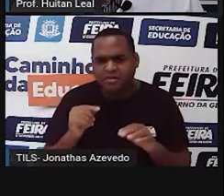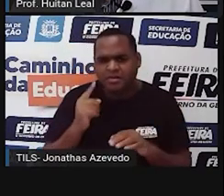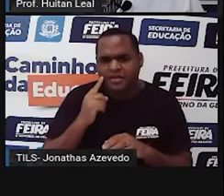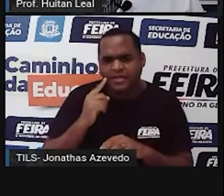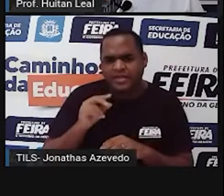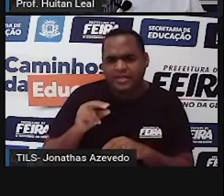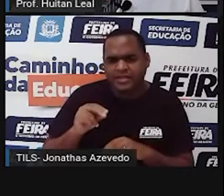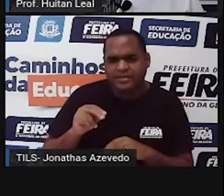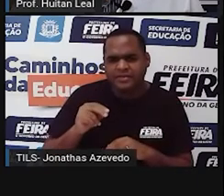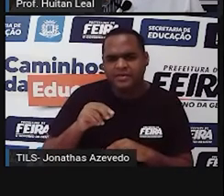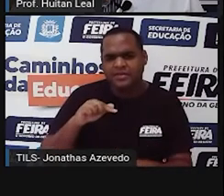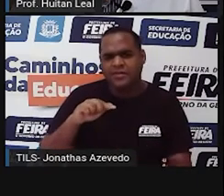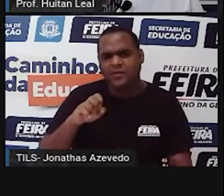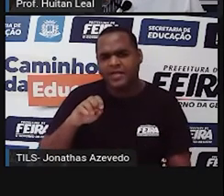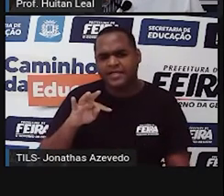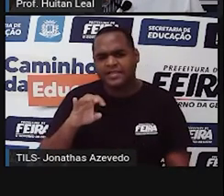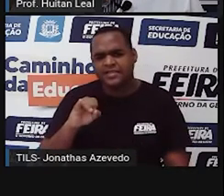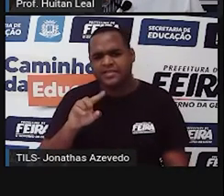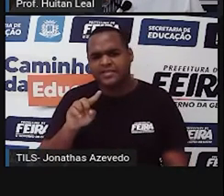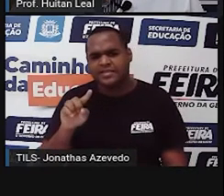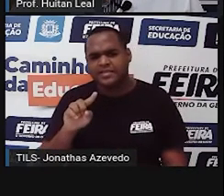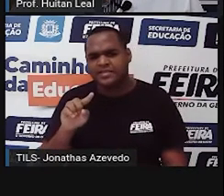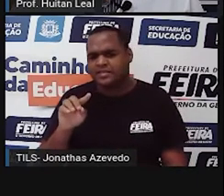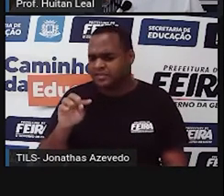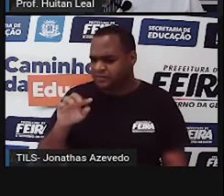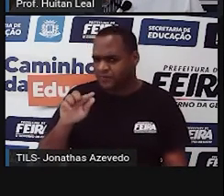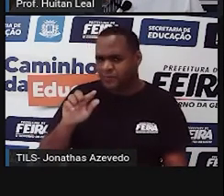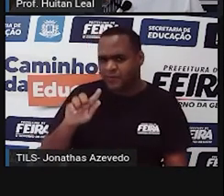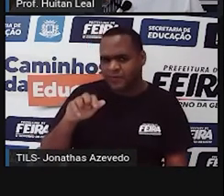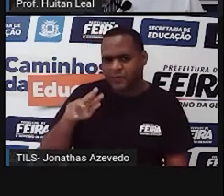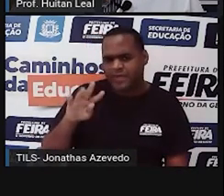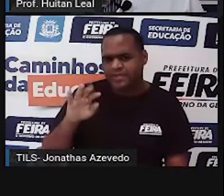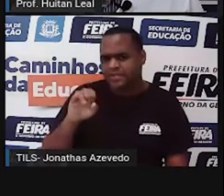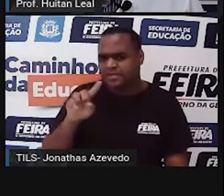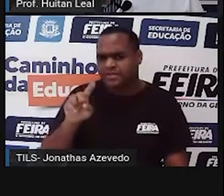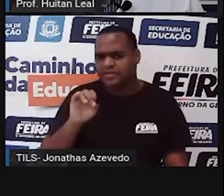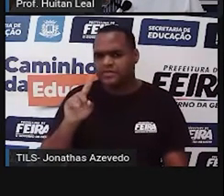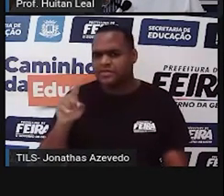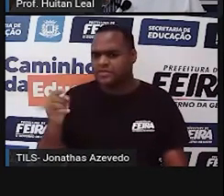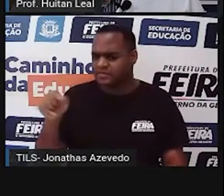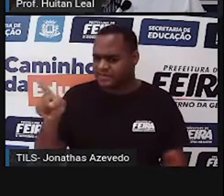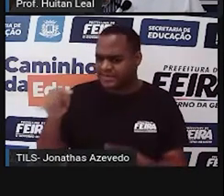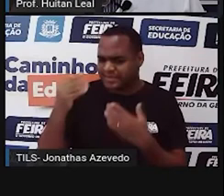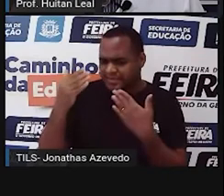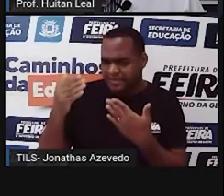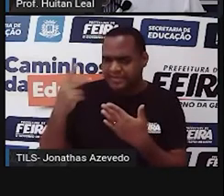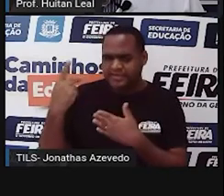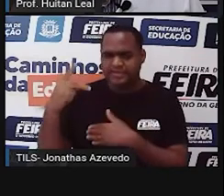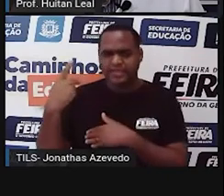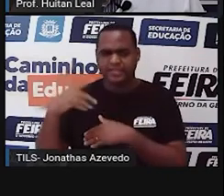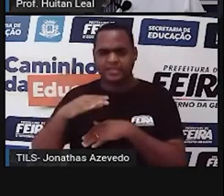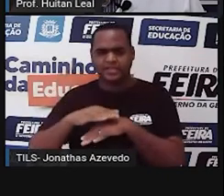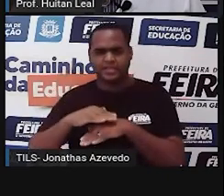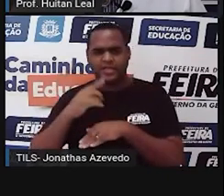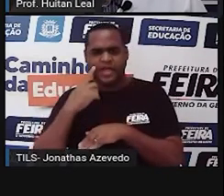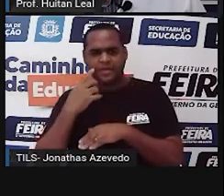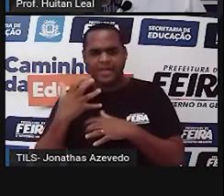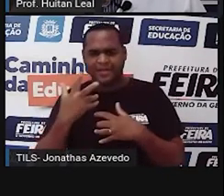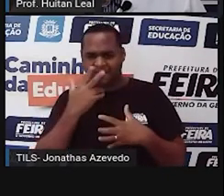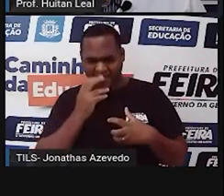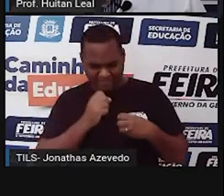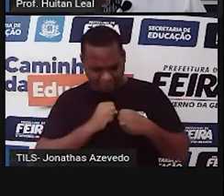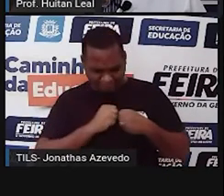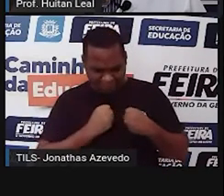não novamente. Não seria muito agradecido da sua parte quebrar seu meu